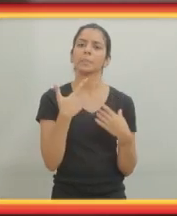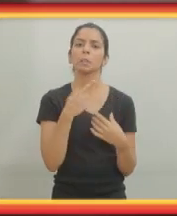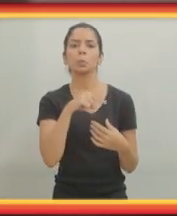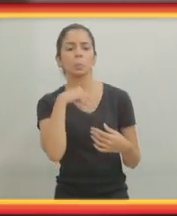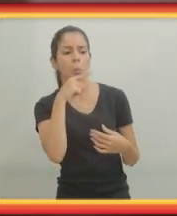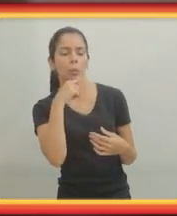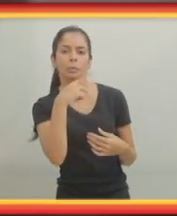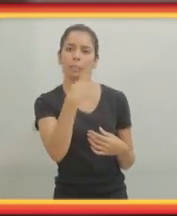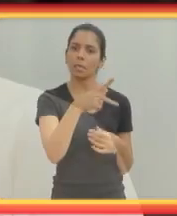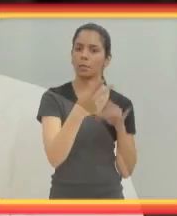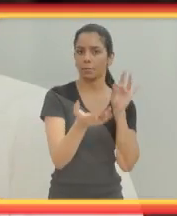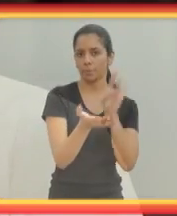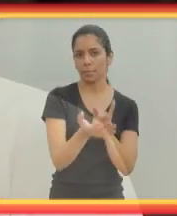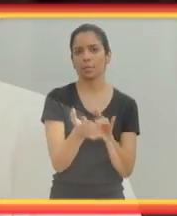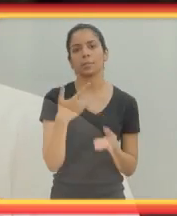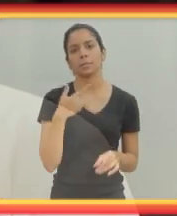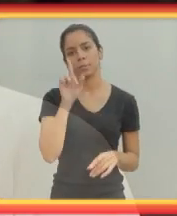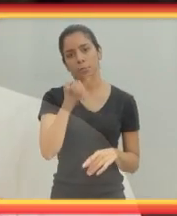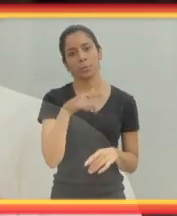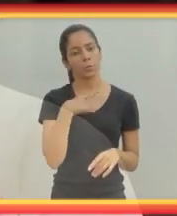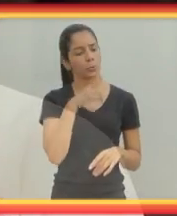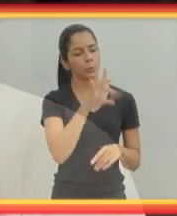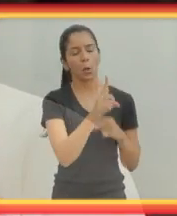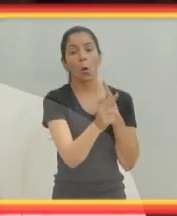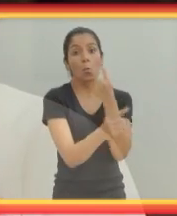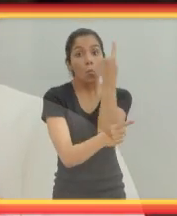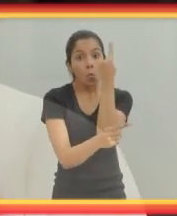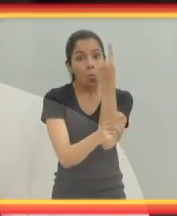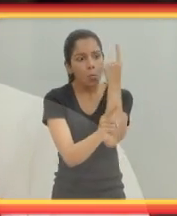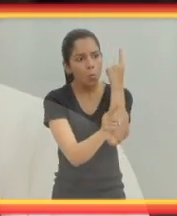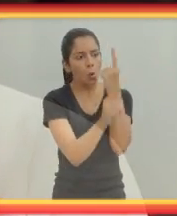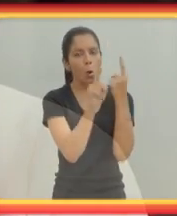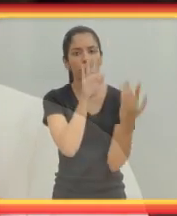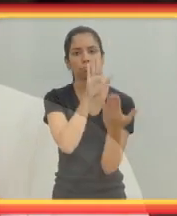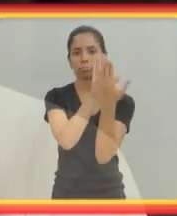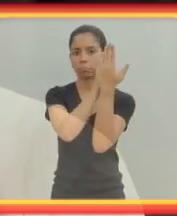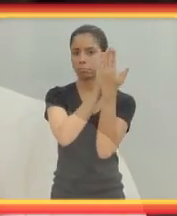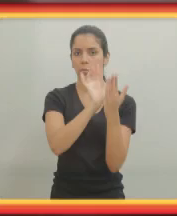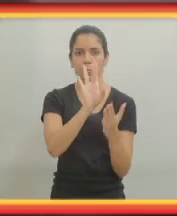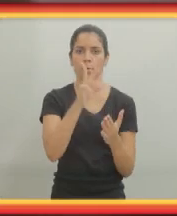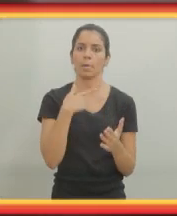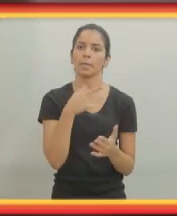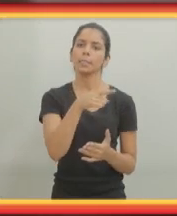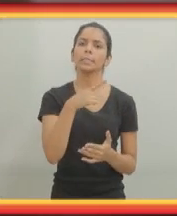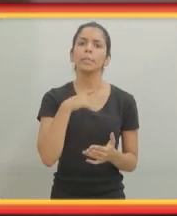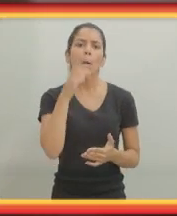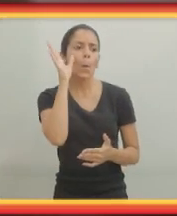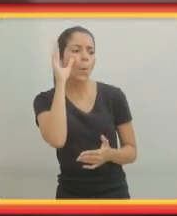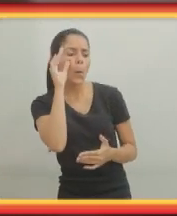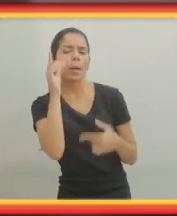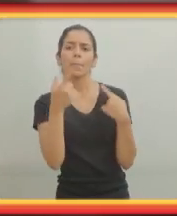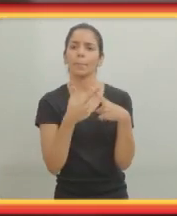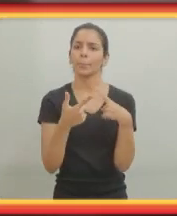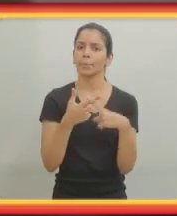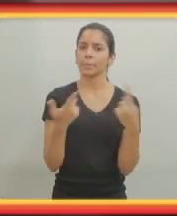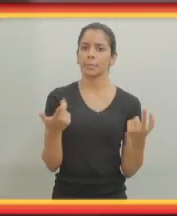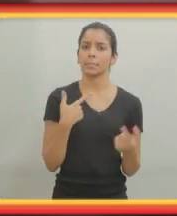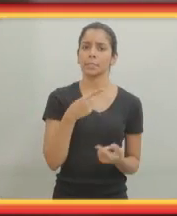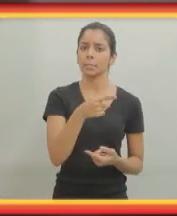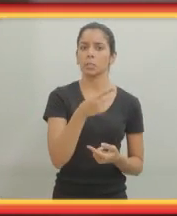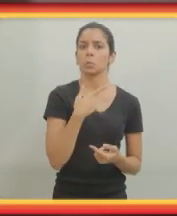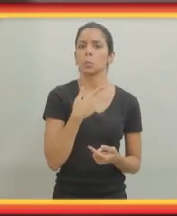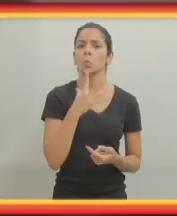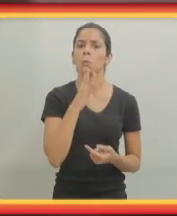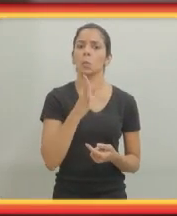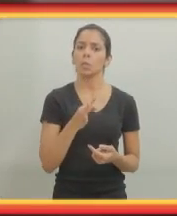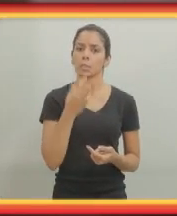E eu ia tirando as dúvidas dele. Na verdade, foi só um encontro assim, cara a cara. Ele tinha muita curiosidade porque